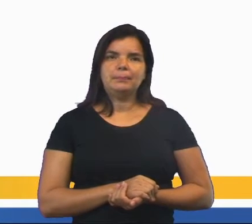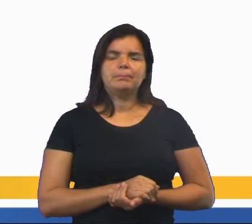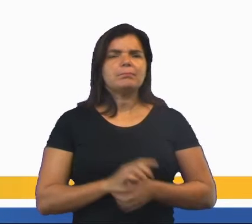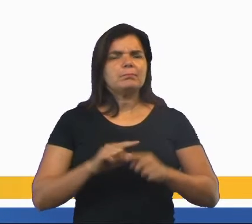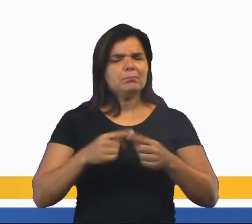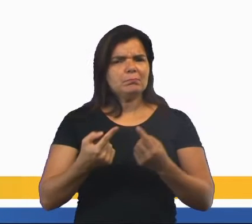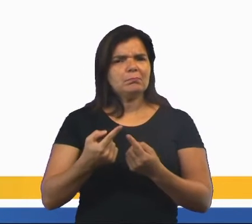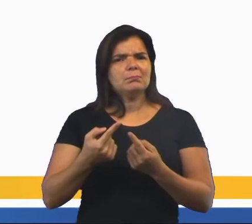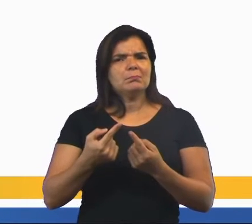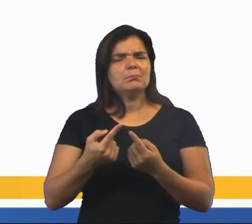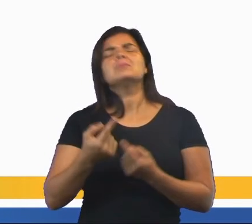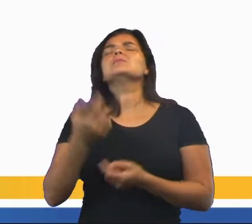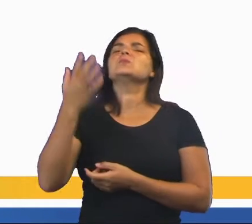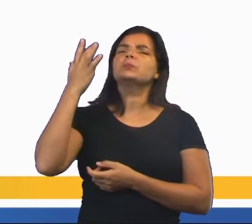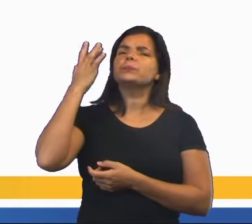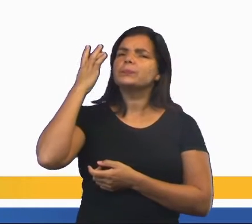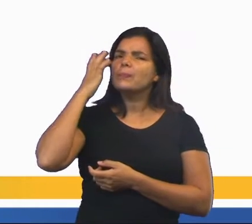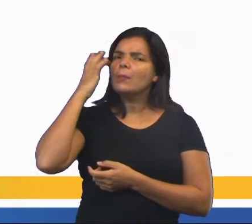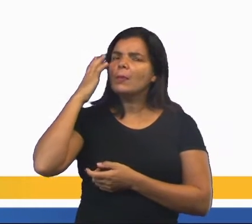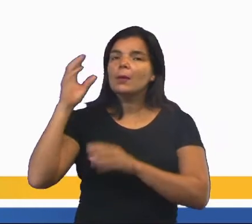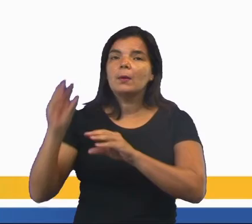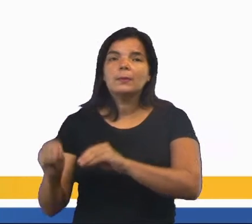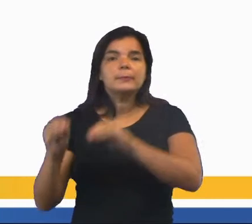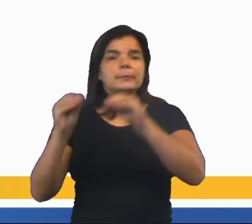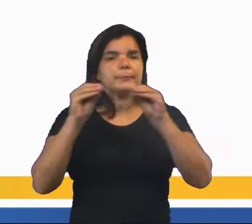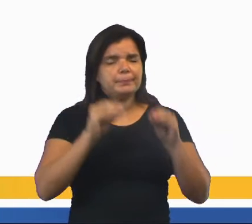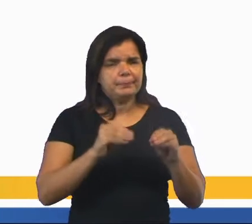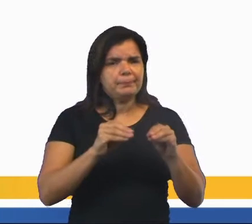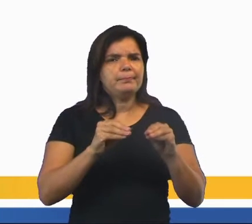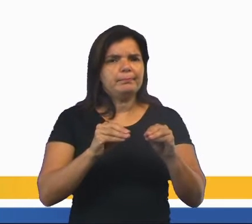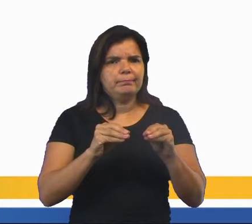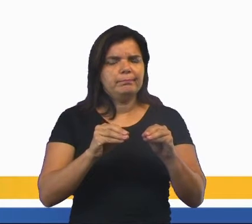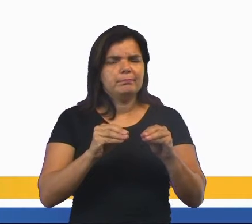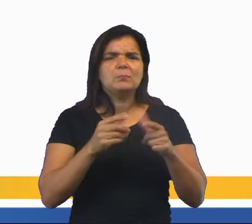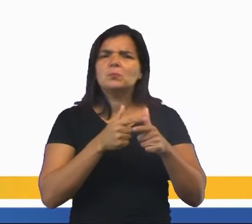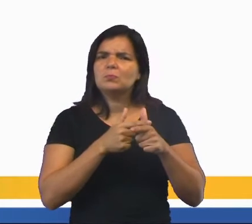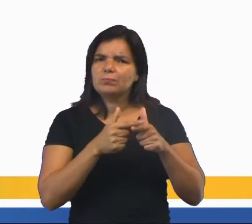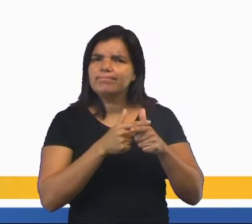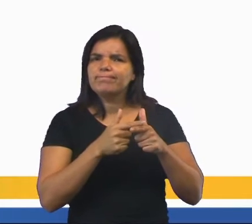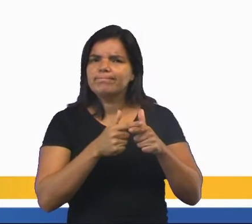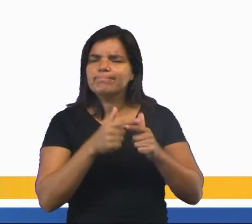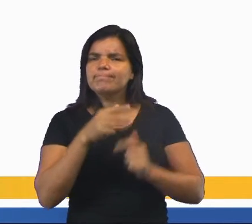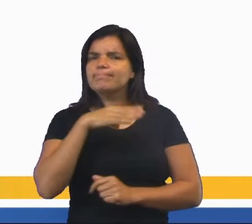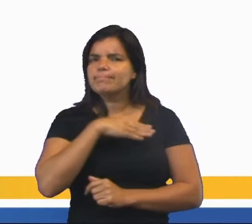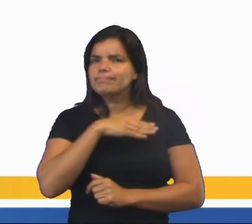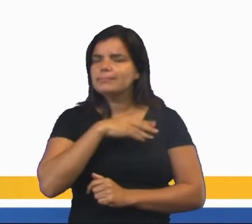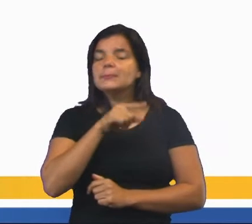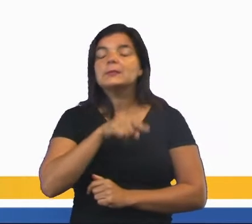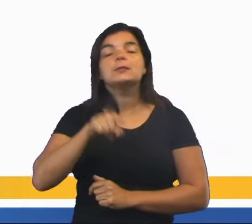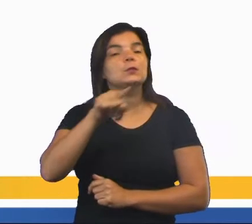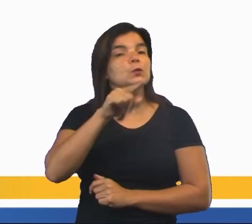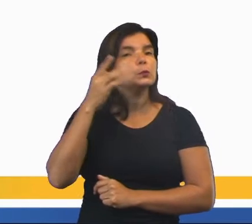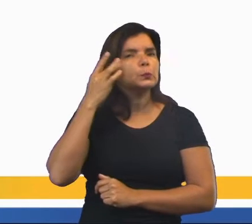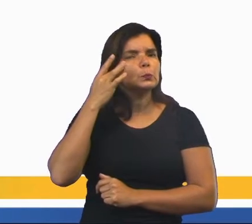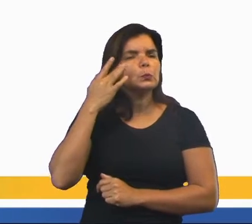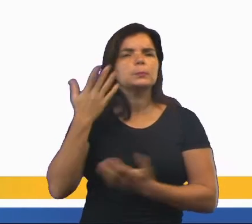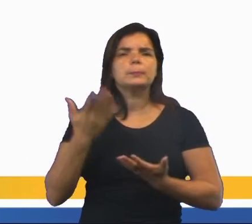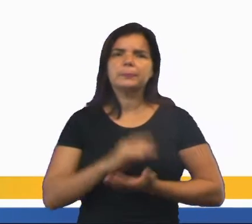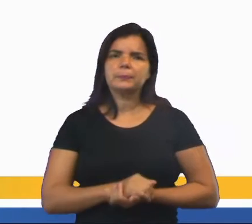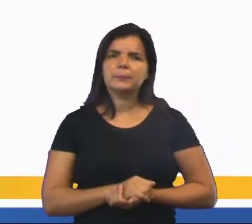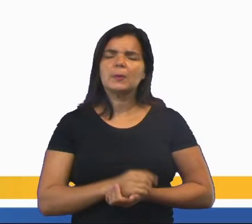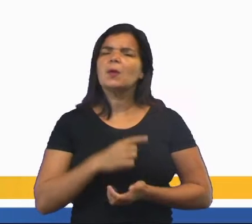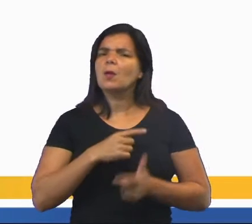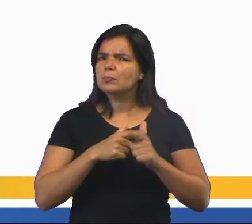Mas será que esses deslocamentos trazem algumas consequências para as cidades? O que você acha? Será que